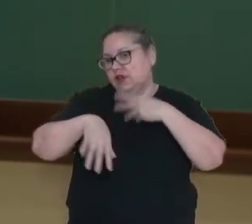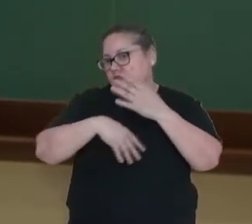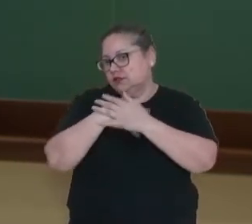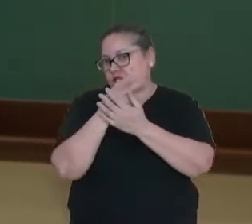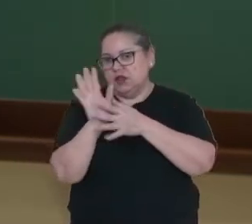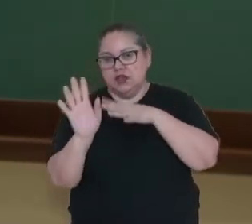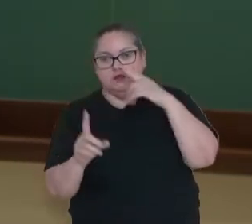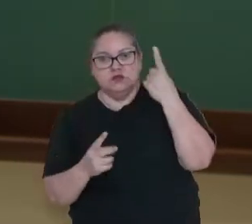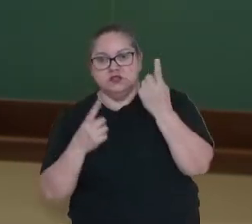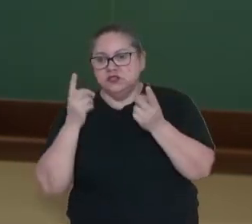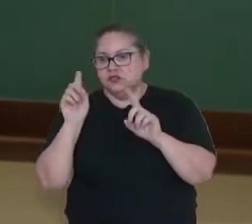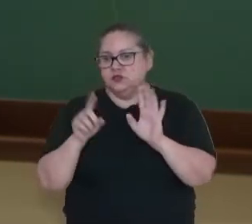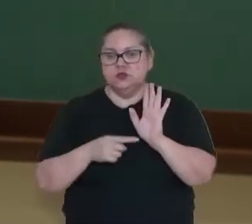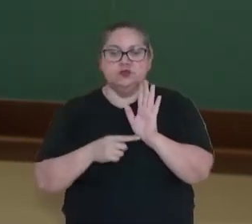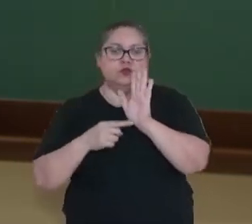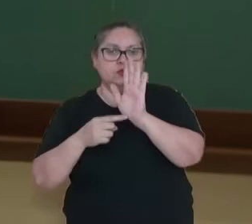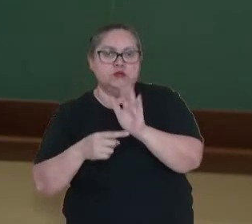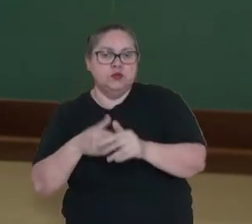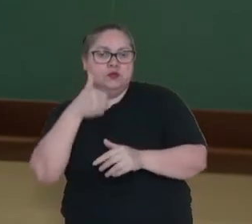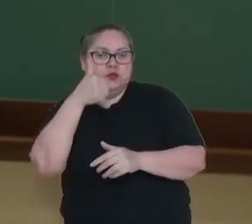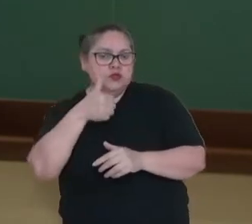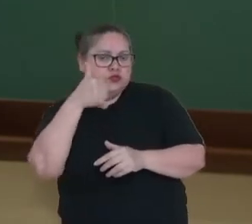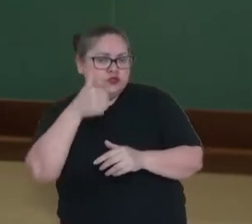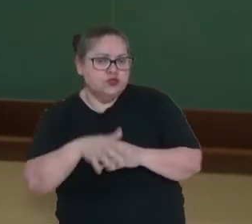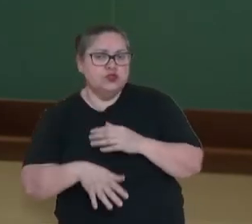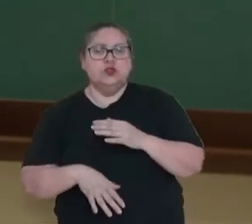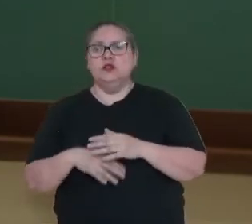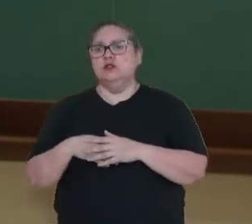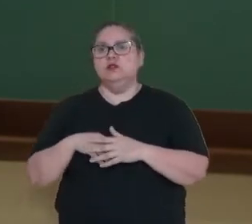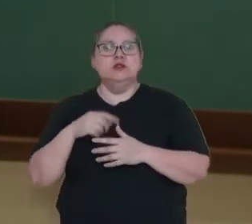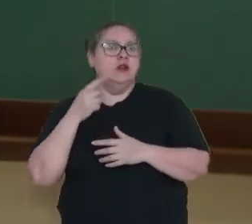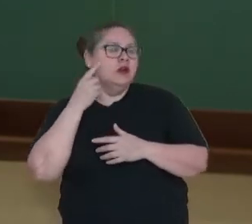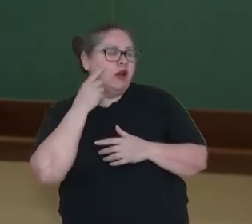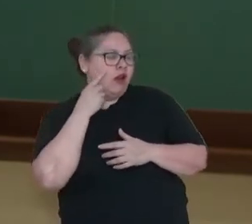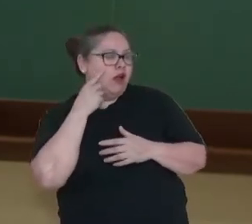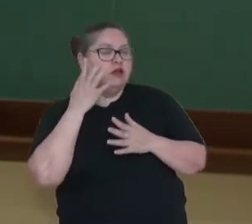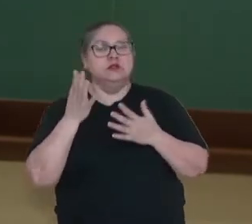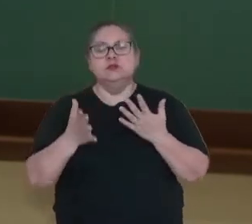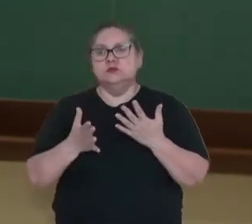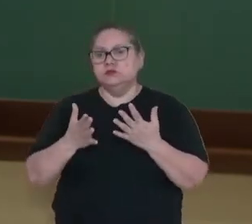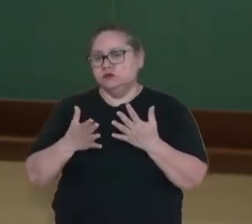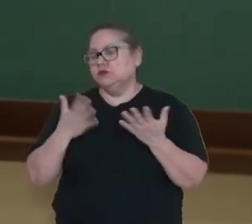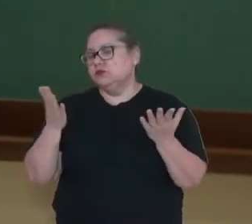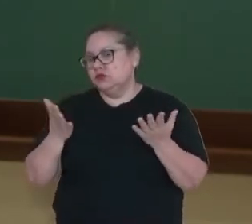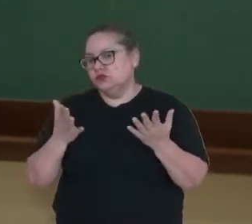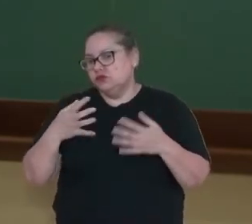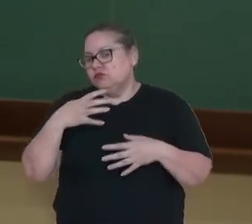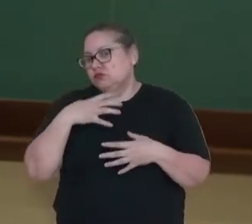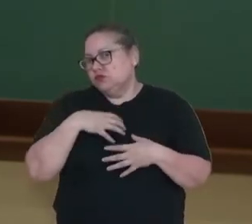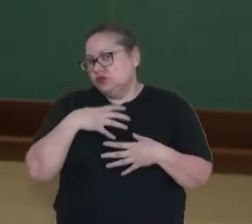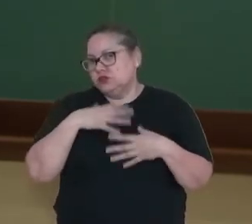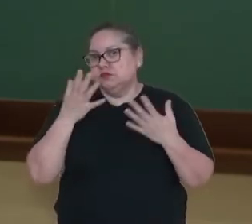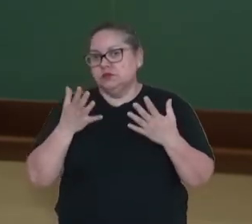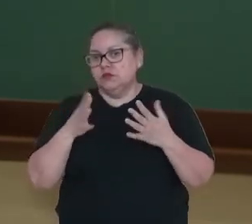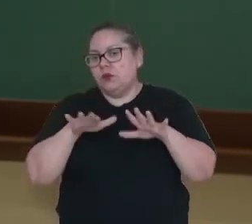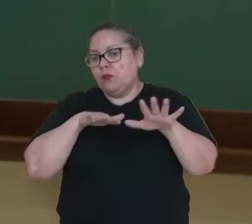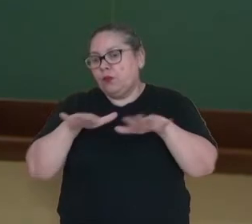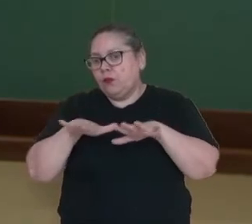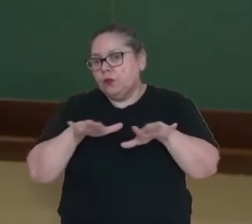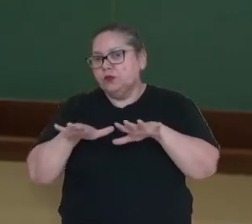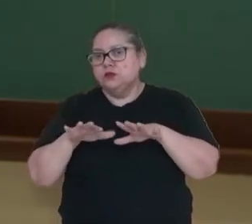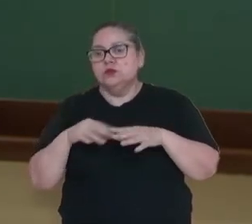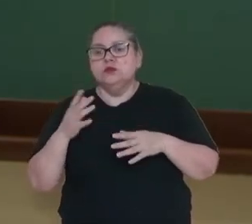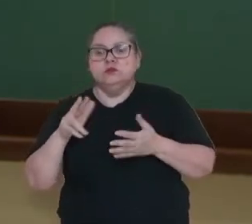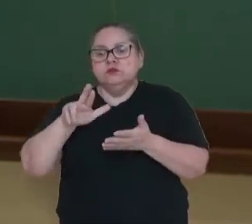as mãos, quando mostramos positivo, quando piscamos um olho, esses são os gestos. Movimentos,